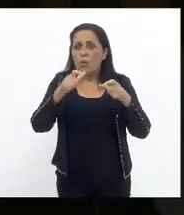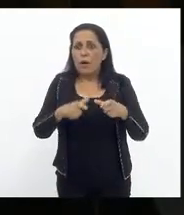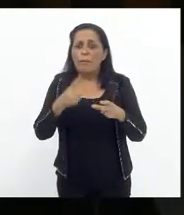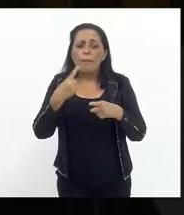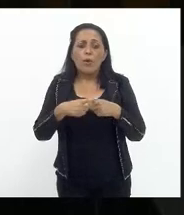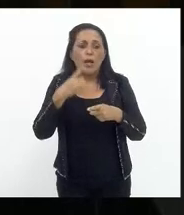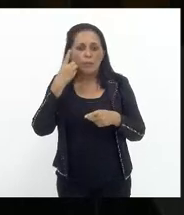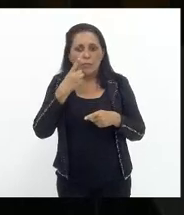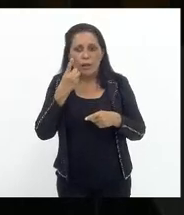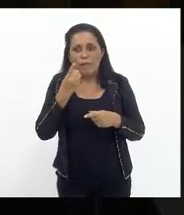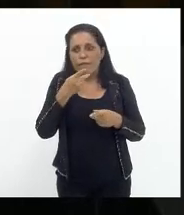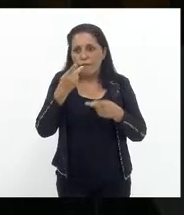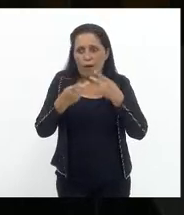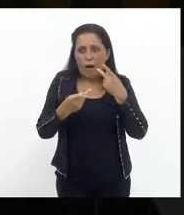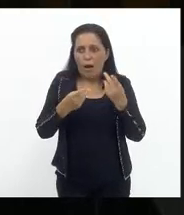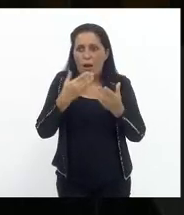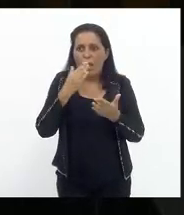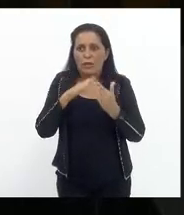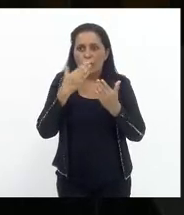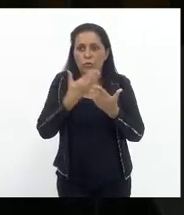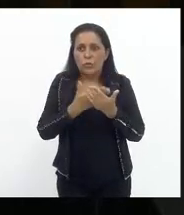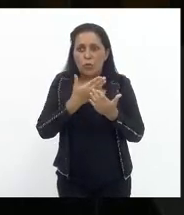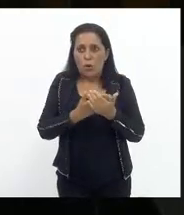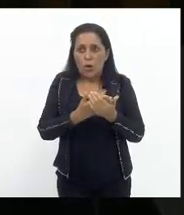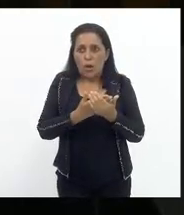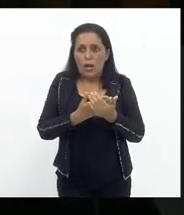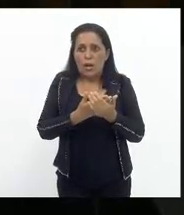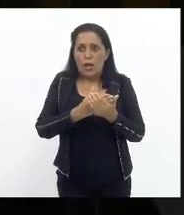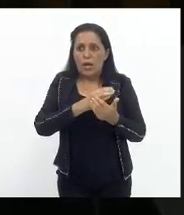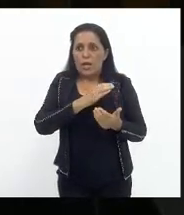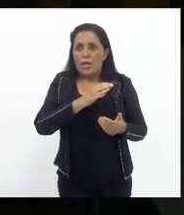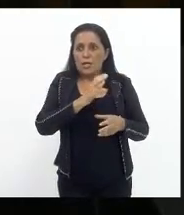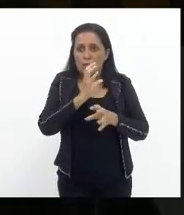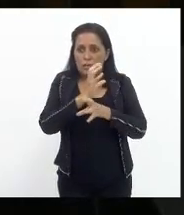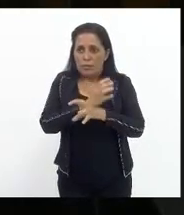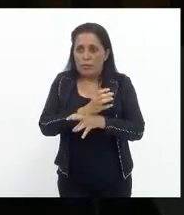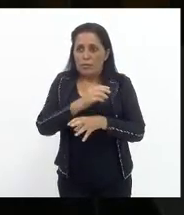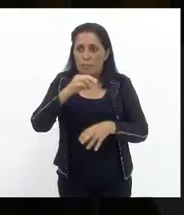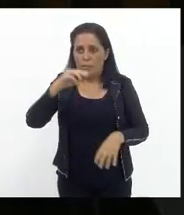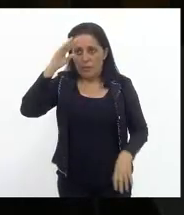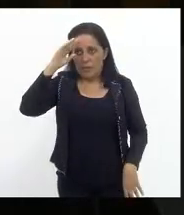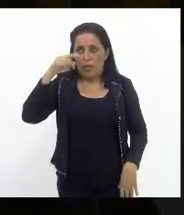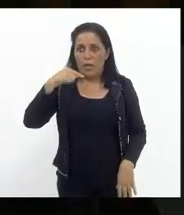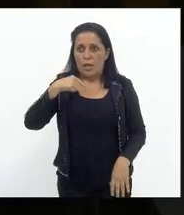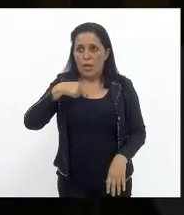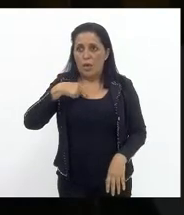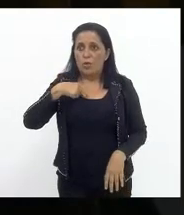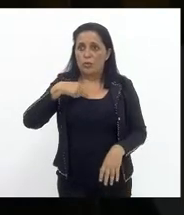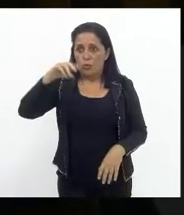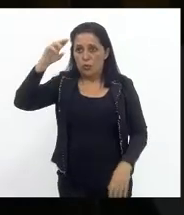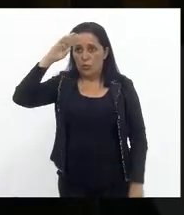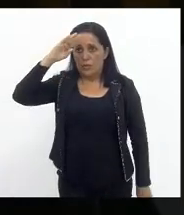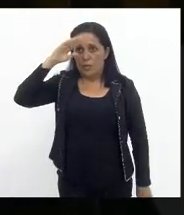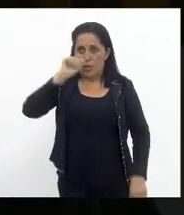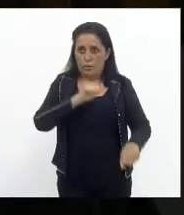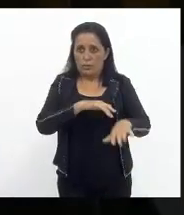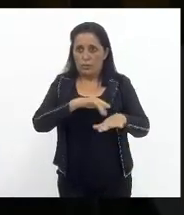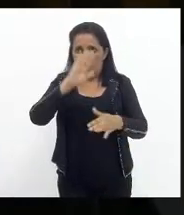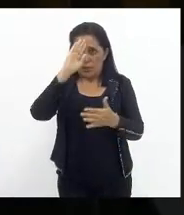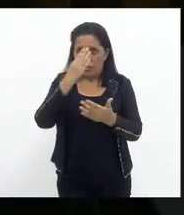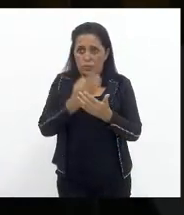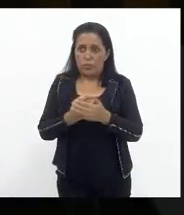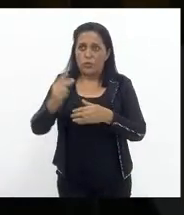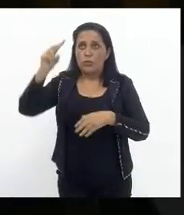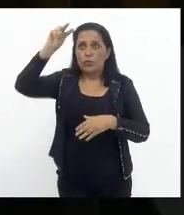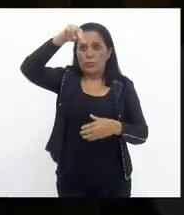senhora fala tanto da Escola Cívico-Militar? Eu sou militar do Exército, sou paraquedista e eu acredito muito